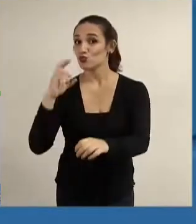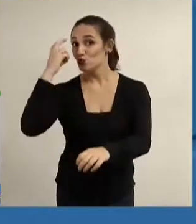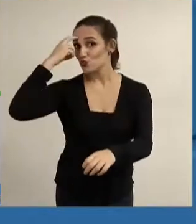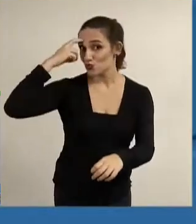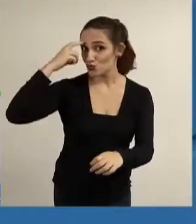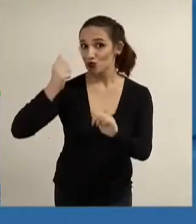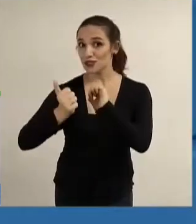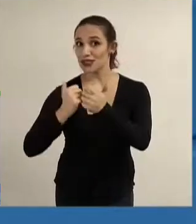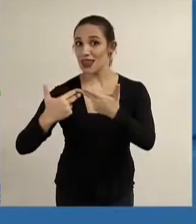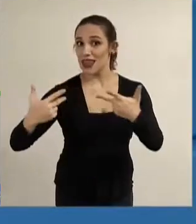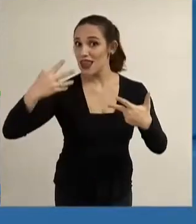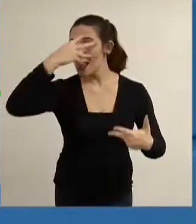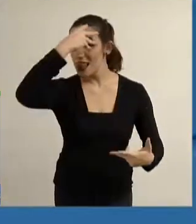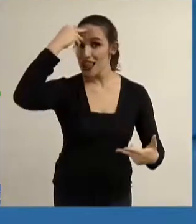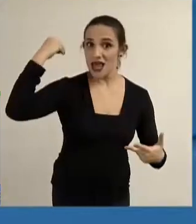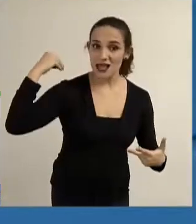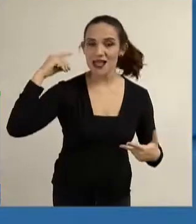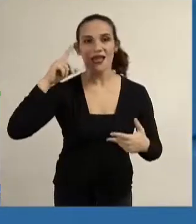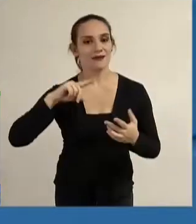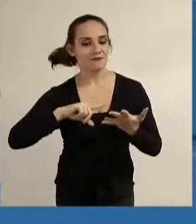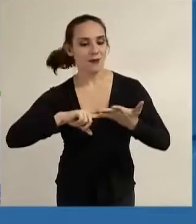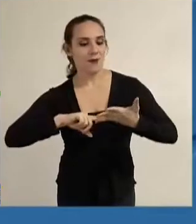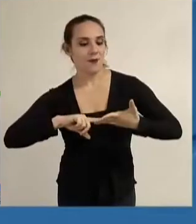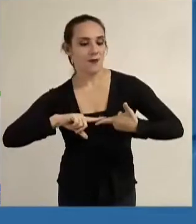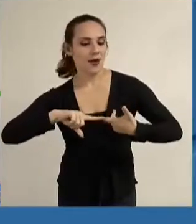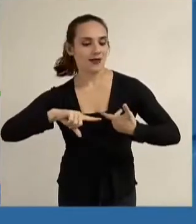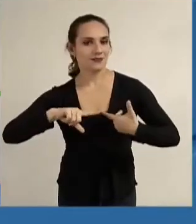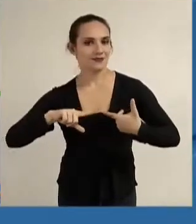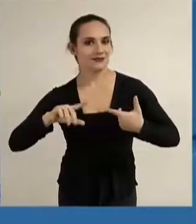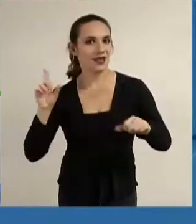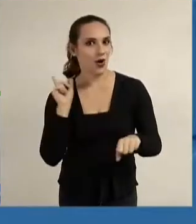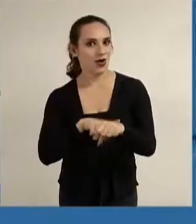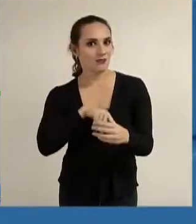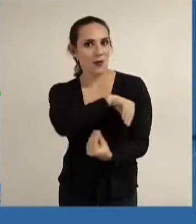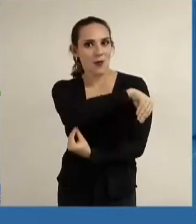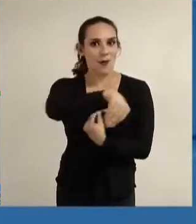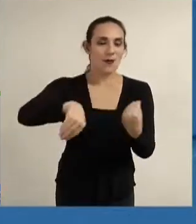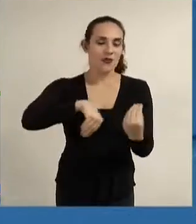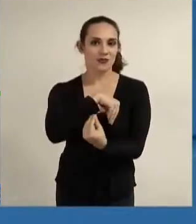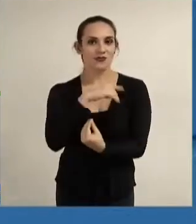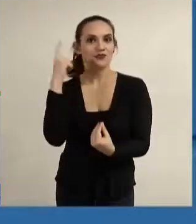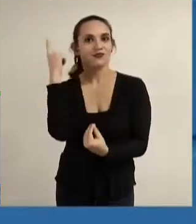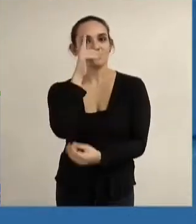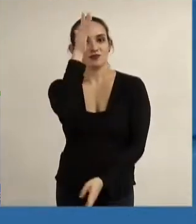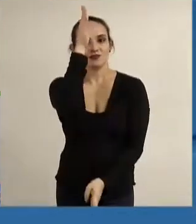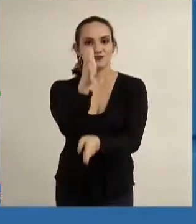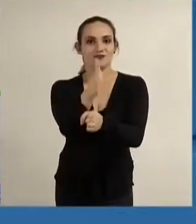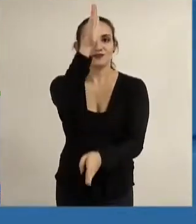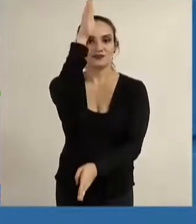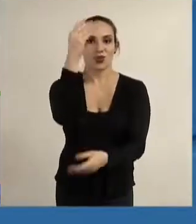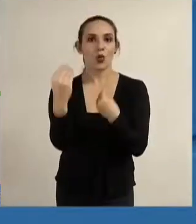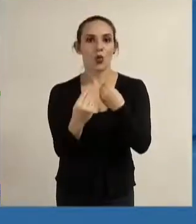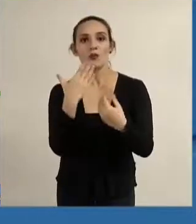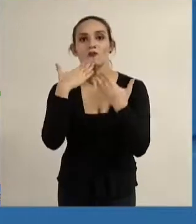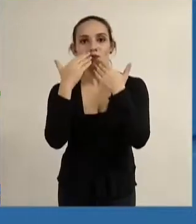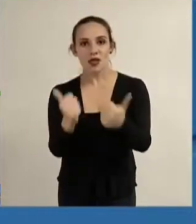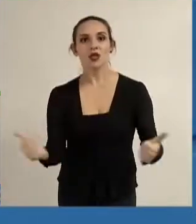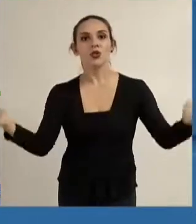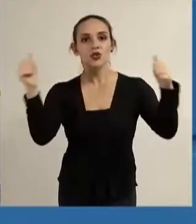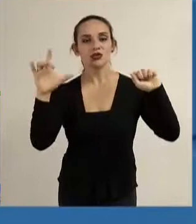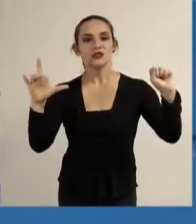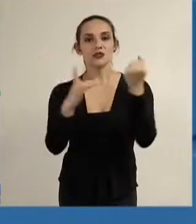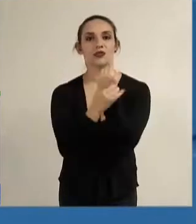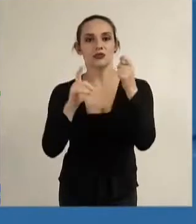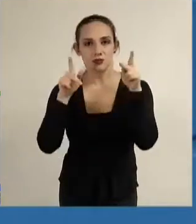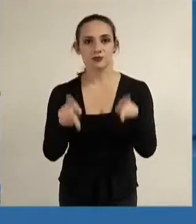esporte, lazer, são ingredientes fundamentais para compartilhar com a segurança pública